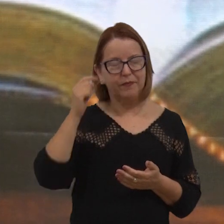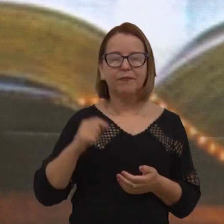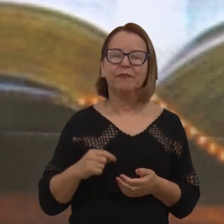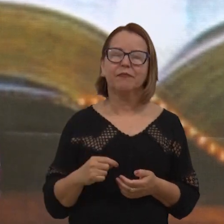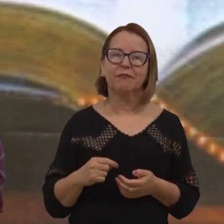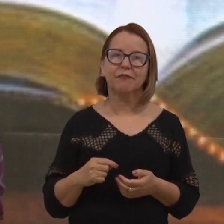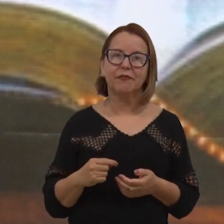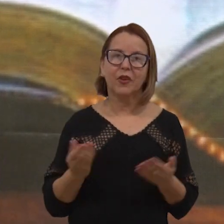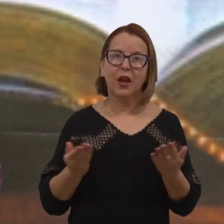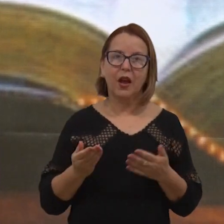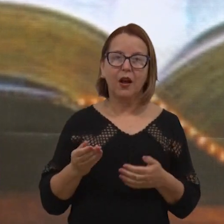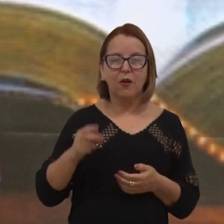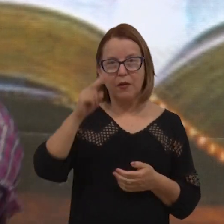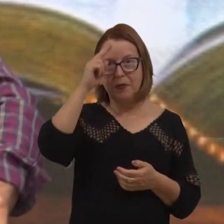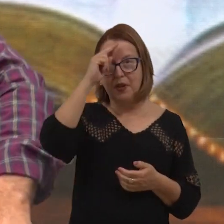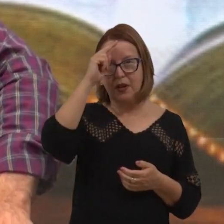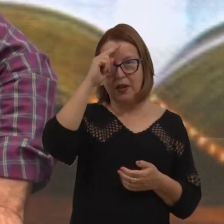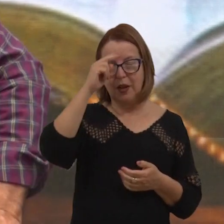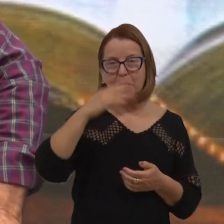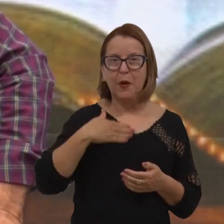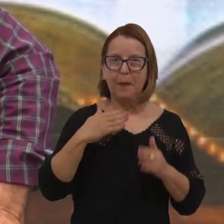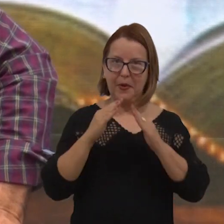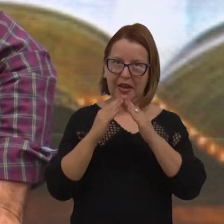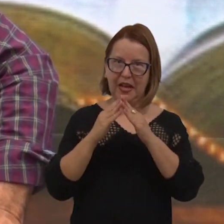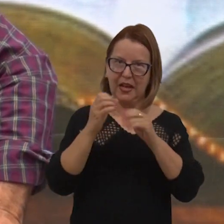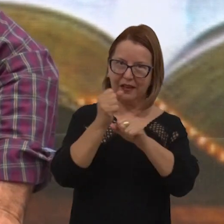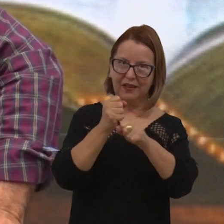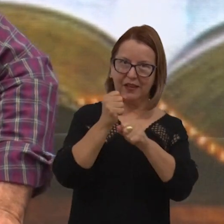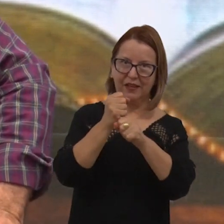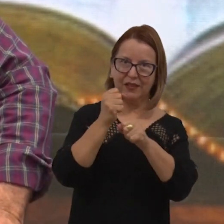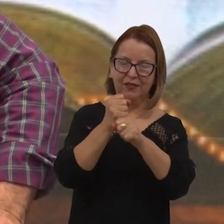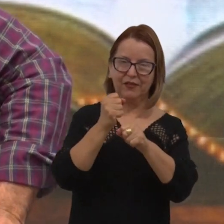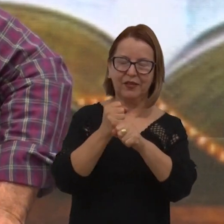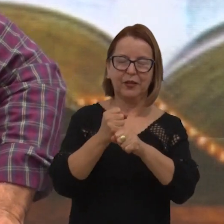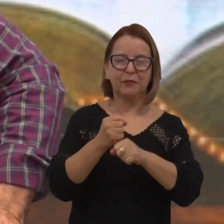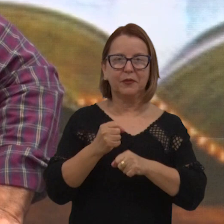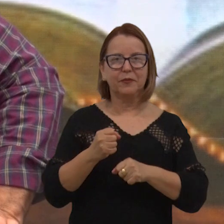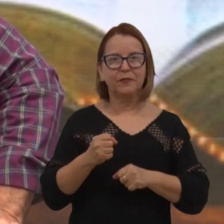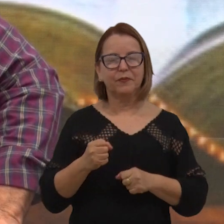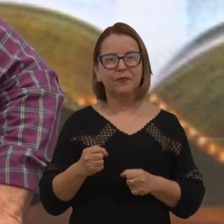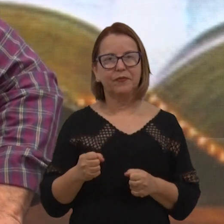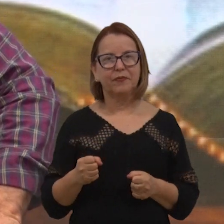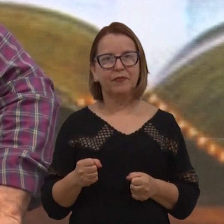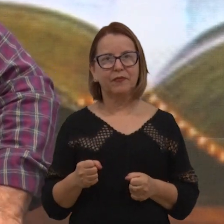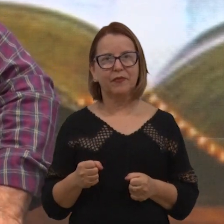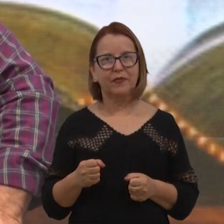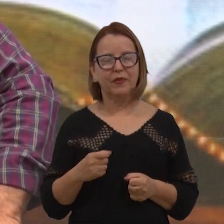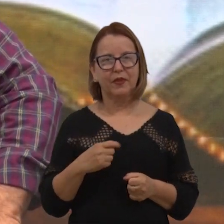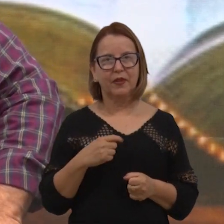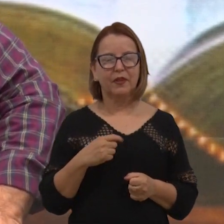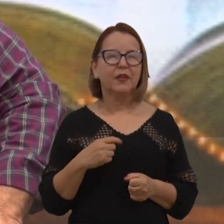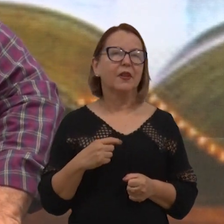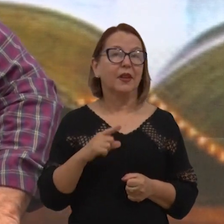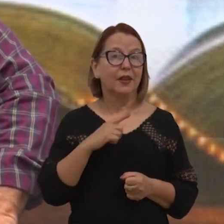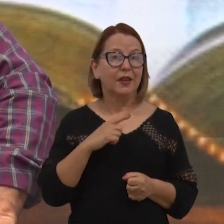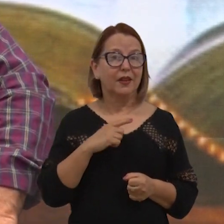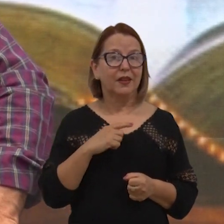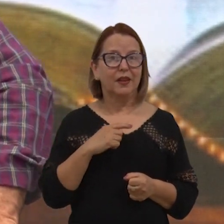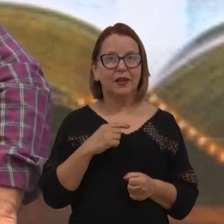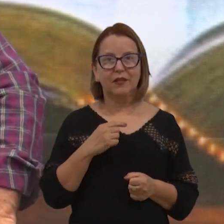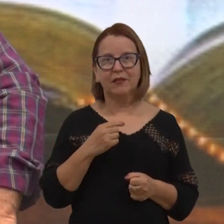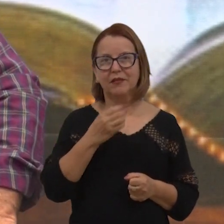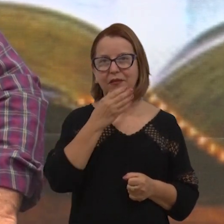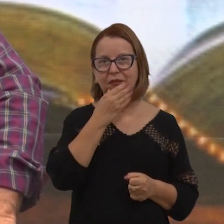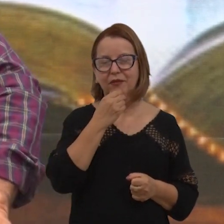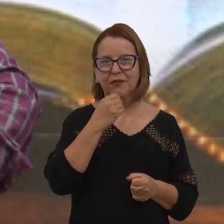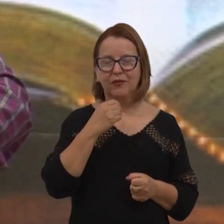E eu estou me lembrando agora da minha reforma na minha casa, meu irmão Gil. Eu estou com um marceneiro lá em